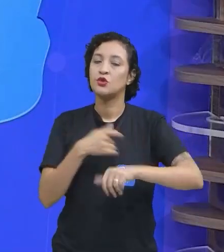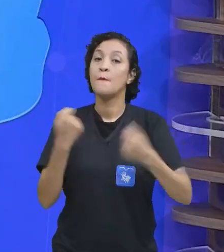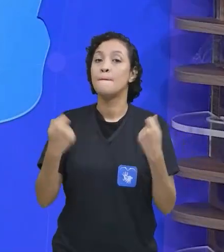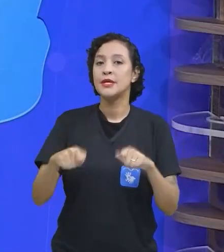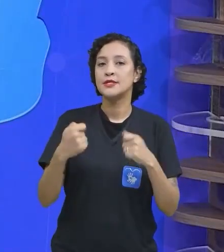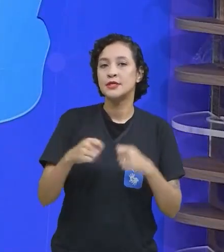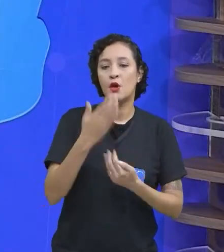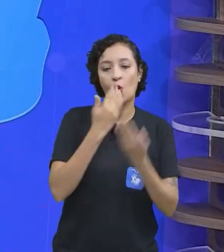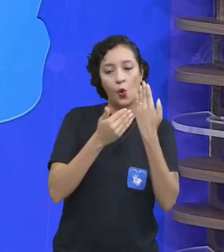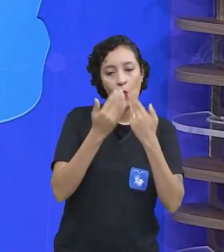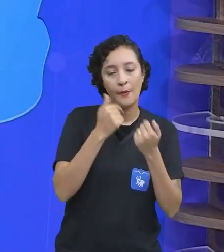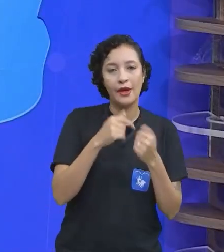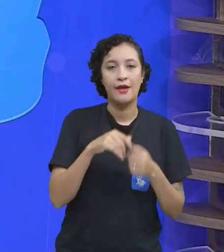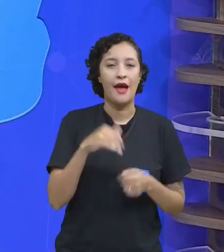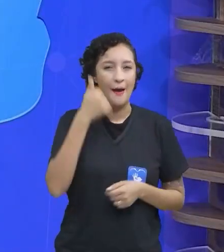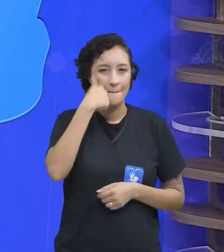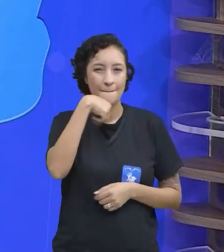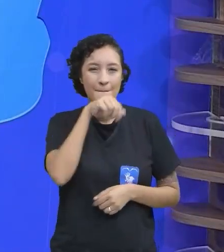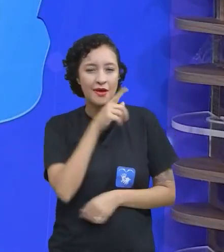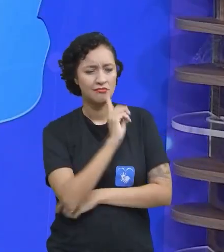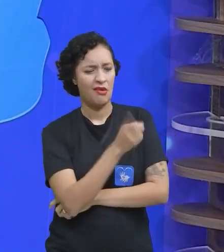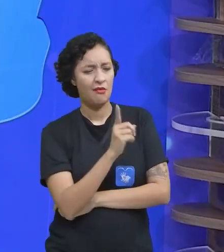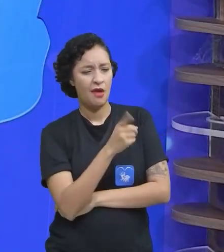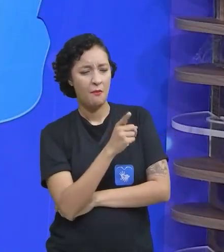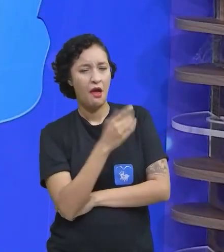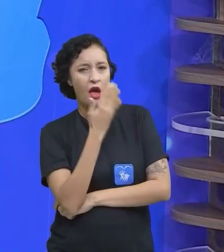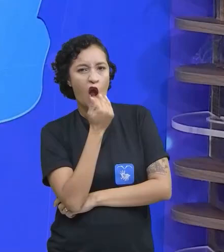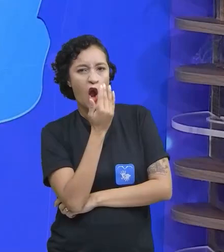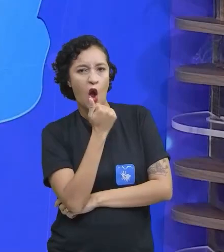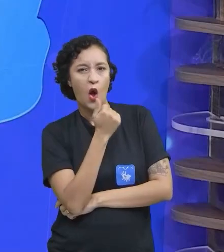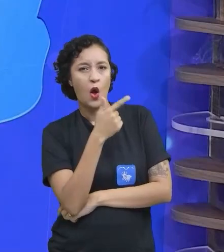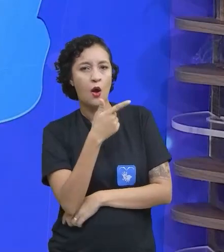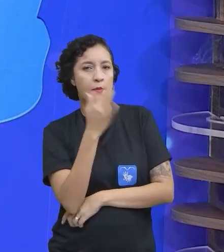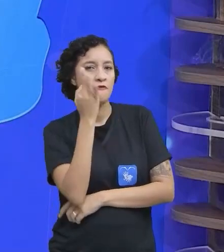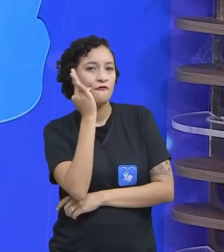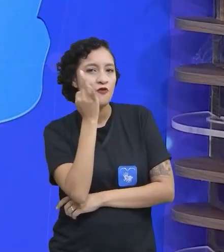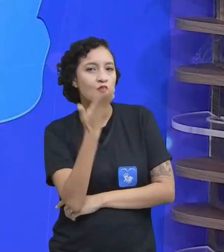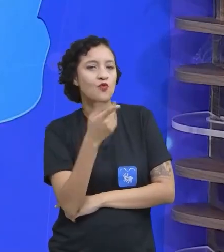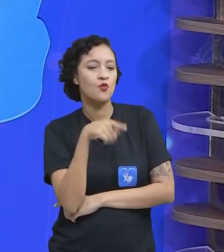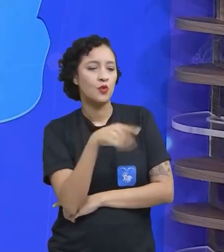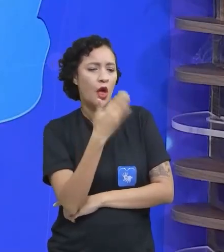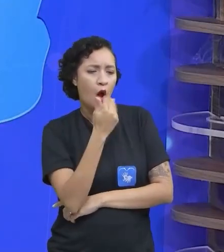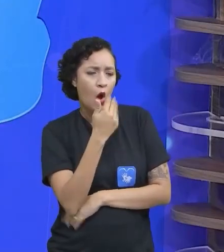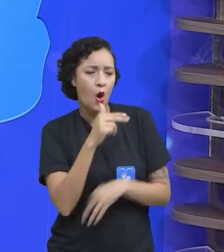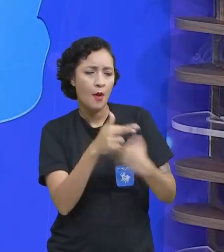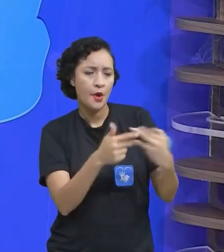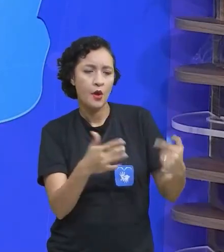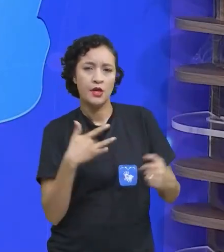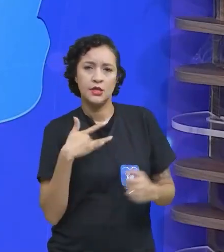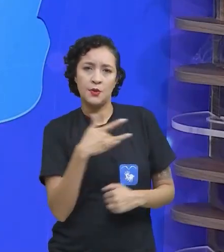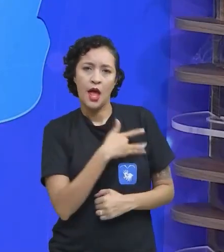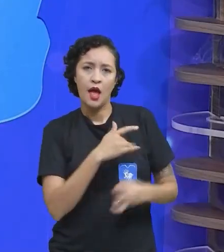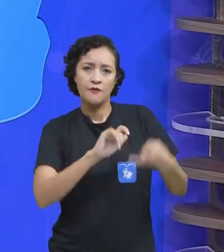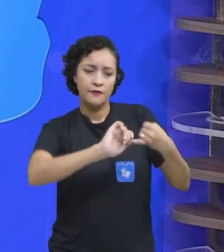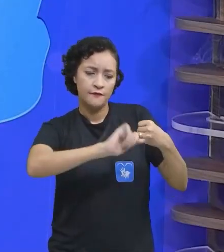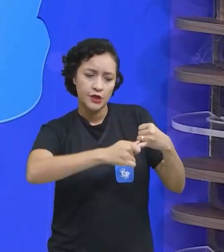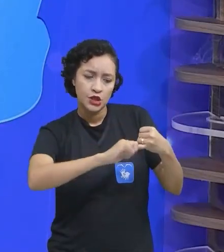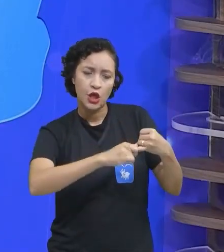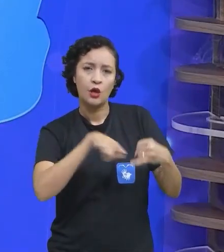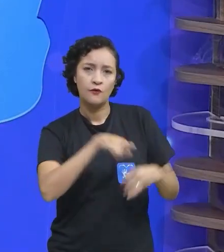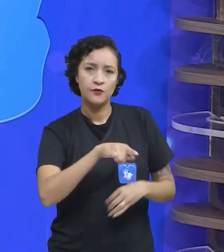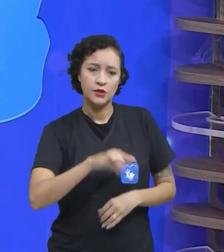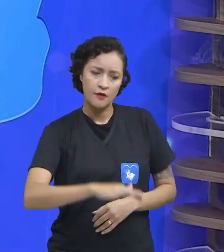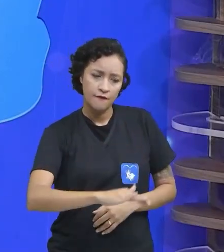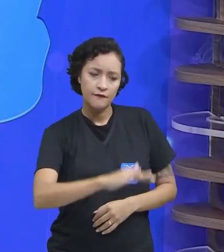Quando a sua mãe fala para você, olha, come legumes, come verdura, menino, come feijão, senão você não vai